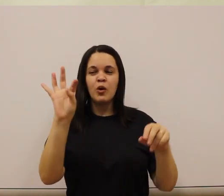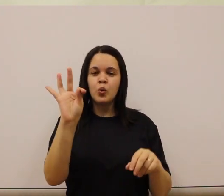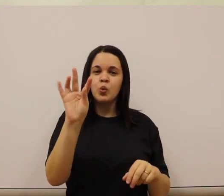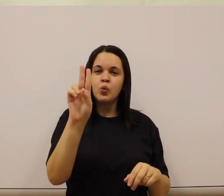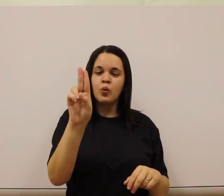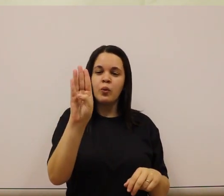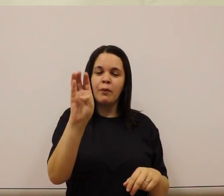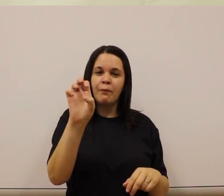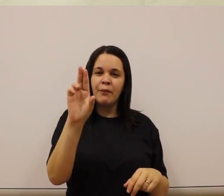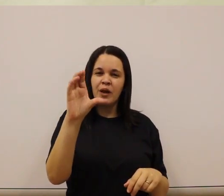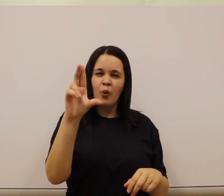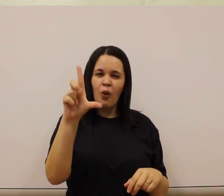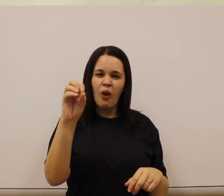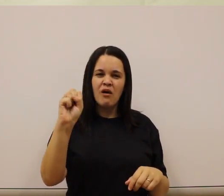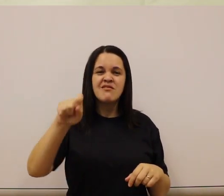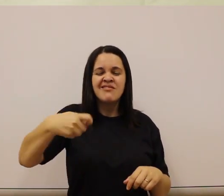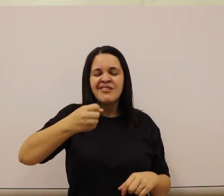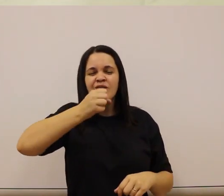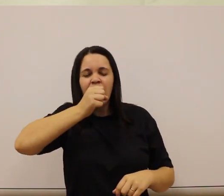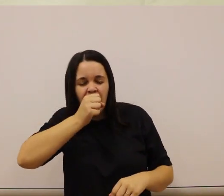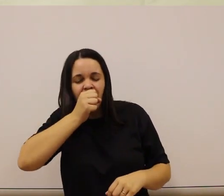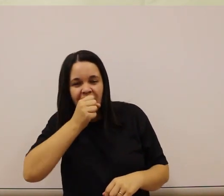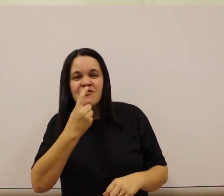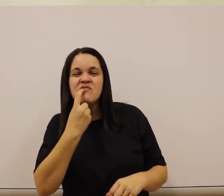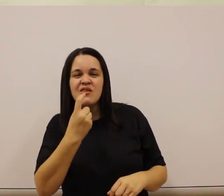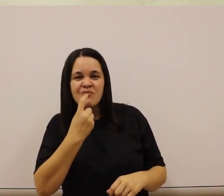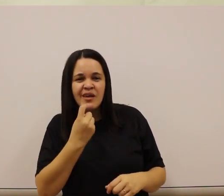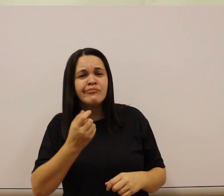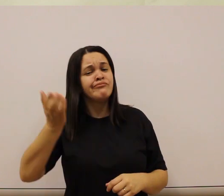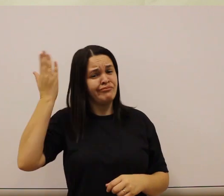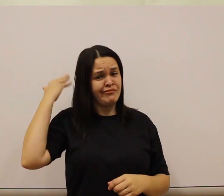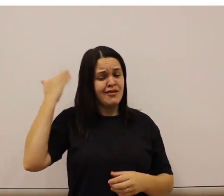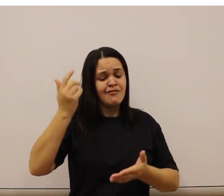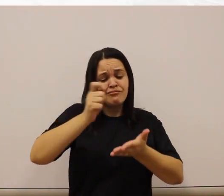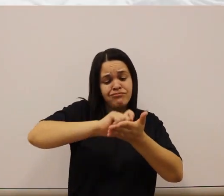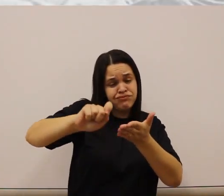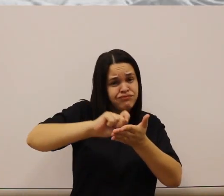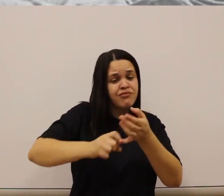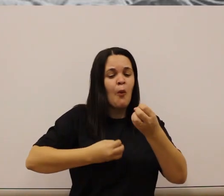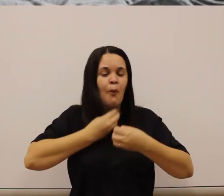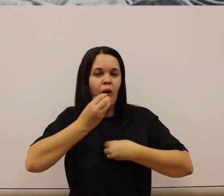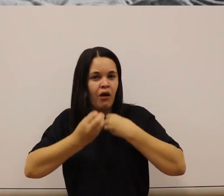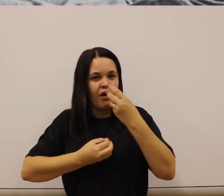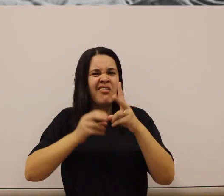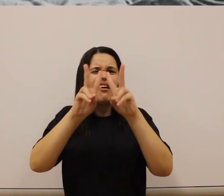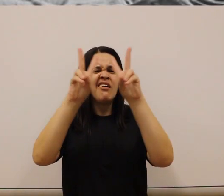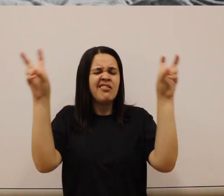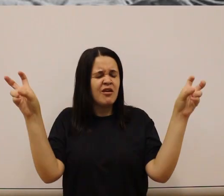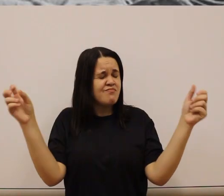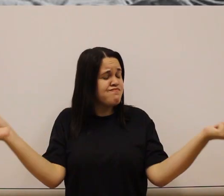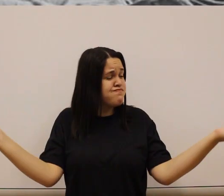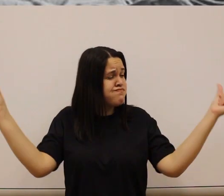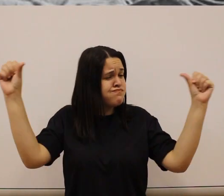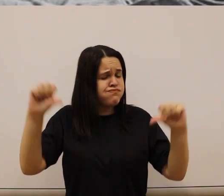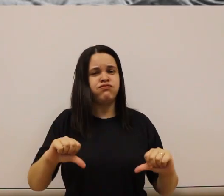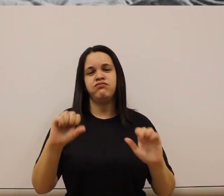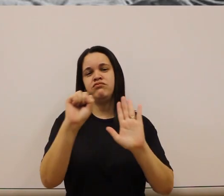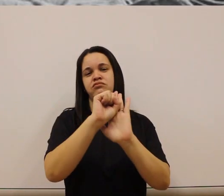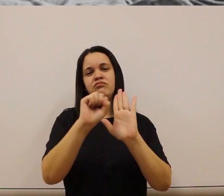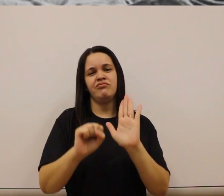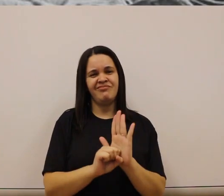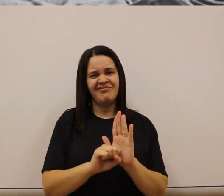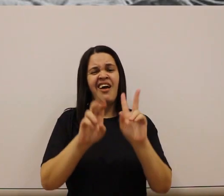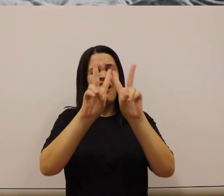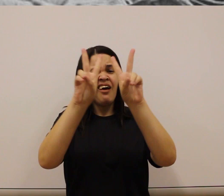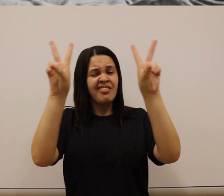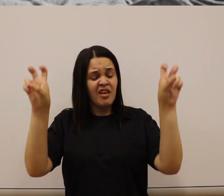tuberculose. Então, os poetas românticos brasileiros tanto escreveram sobre o mal do século que vocês já devem ter aprendido